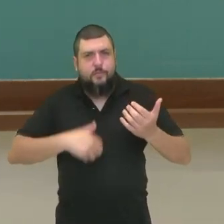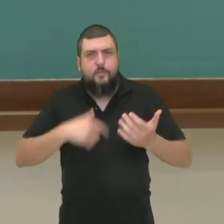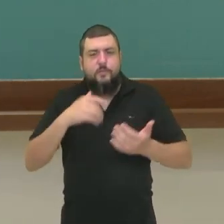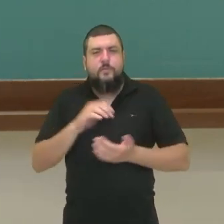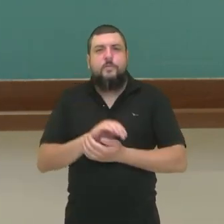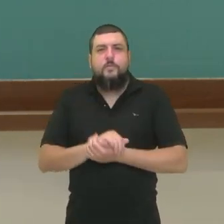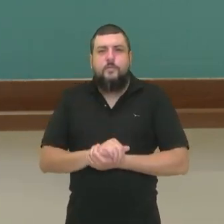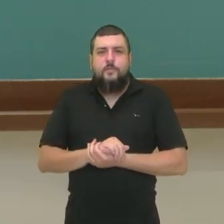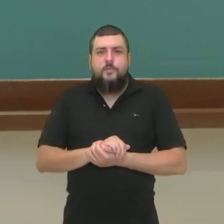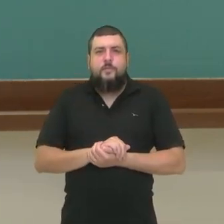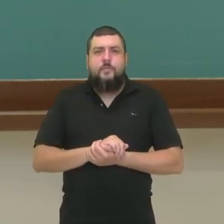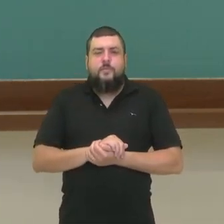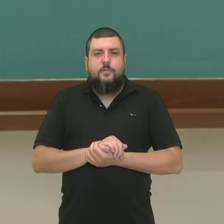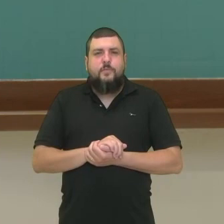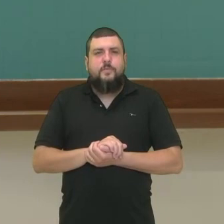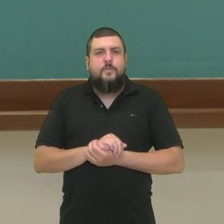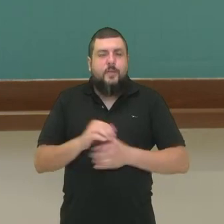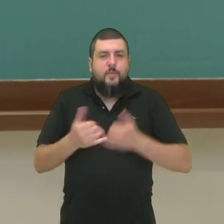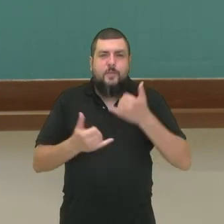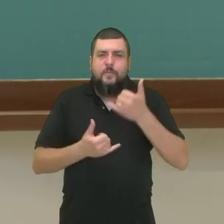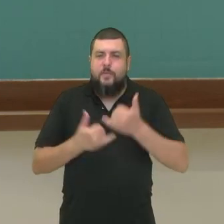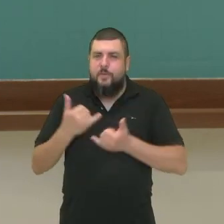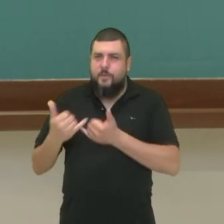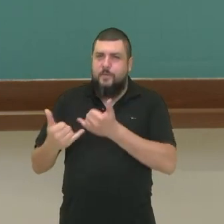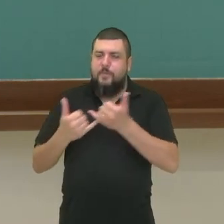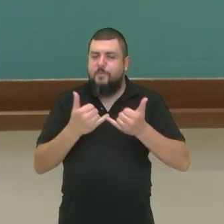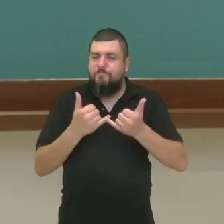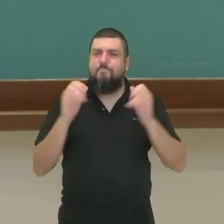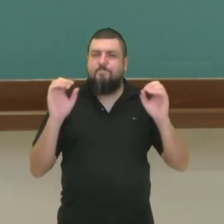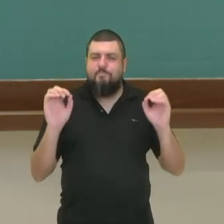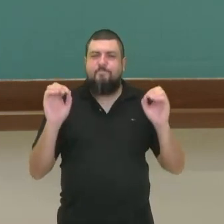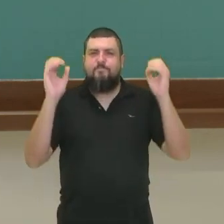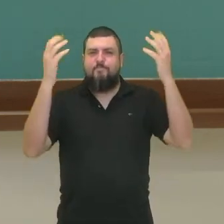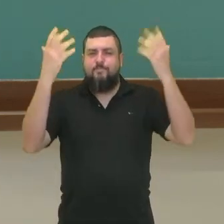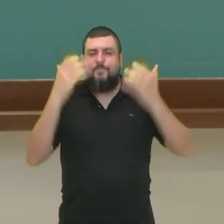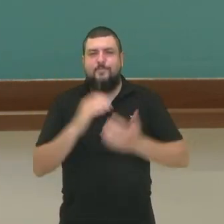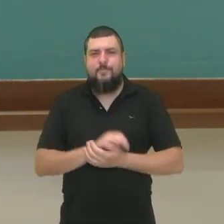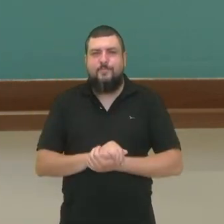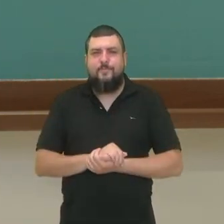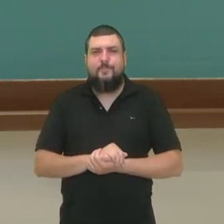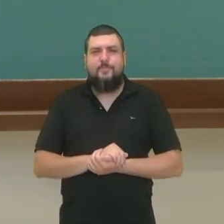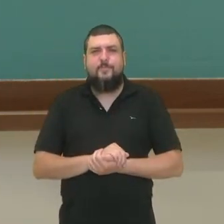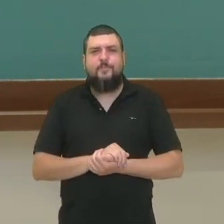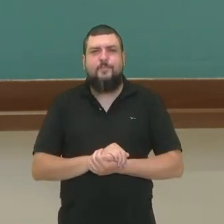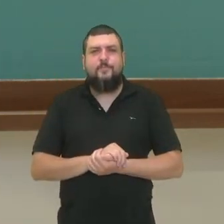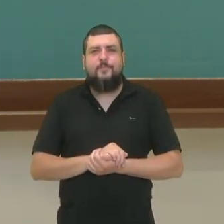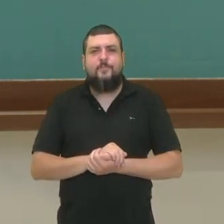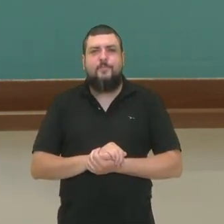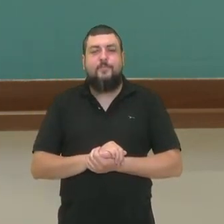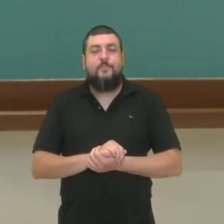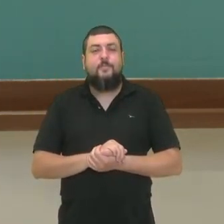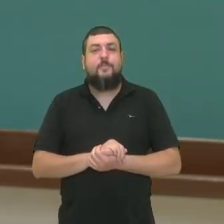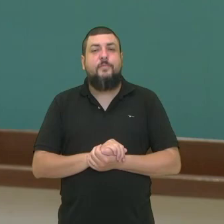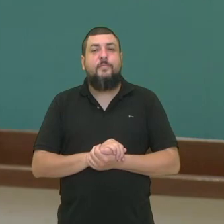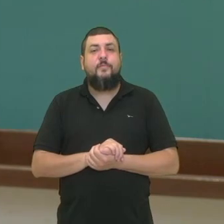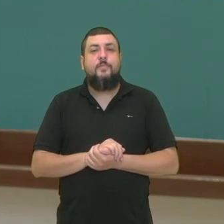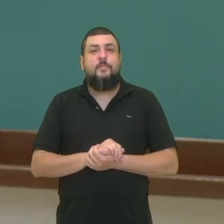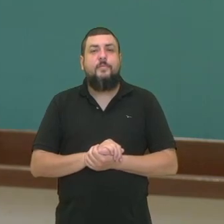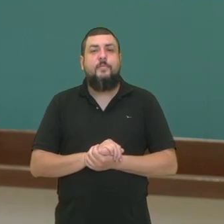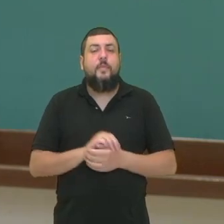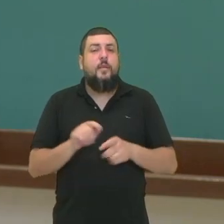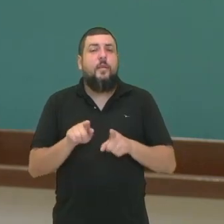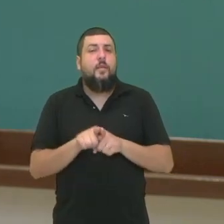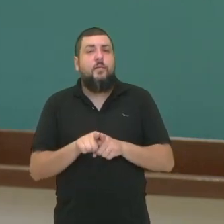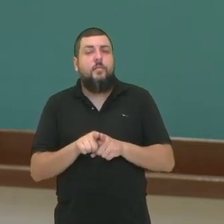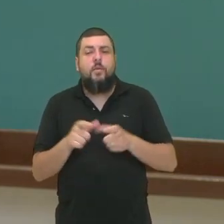ali, cirandando, brincando, né? Então uma grande festa, né, popular, né? Todos podem brincar. E pode brincar aonde